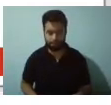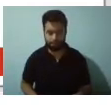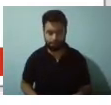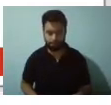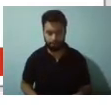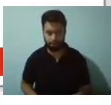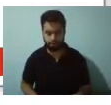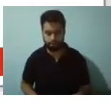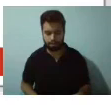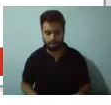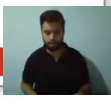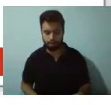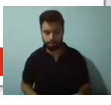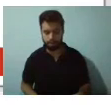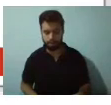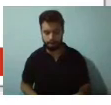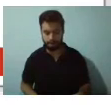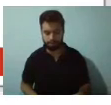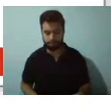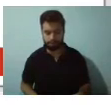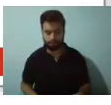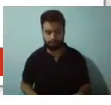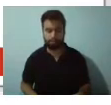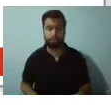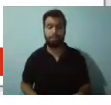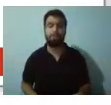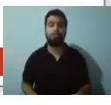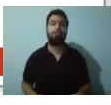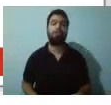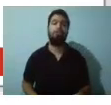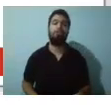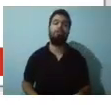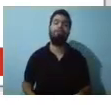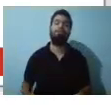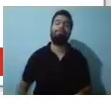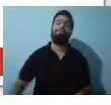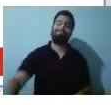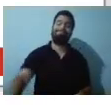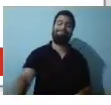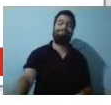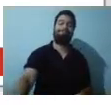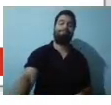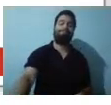pois sem a figura do líder comunista, o país deverá repensar sua política nas relações exteriores.